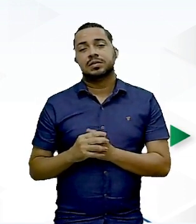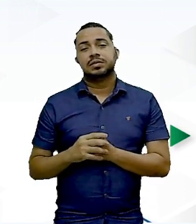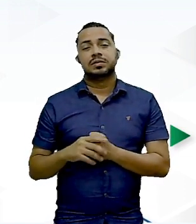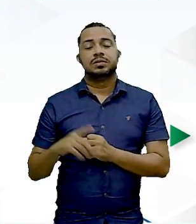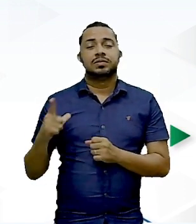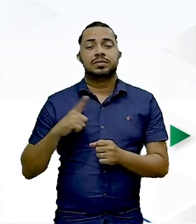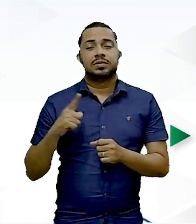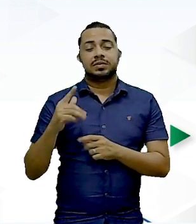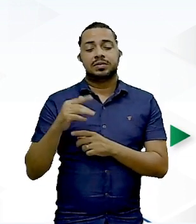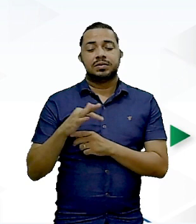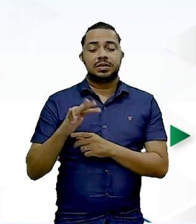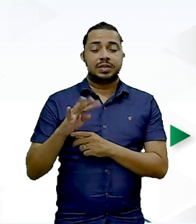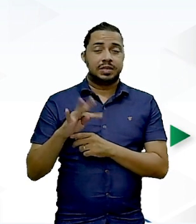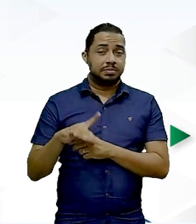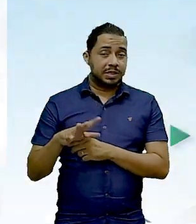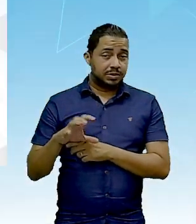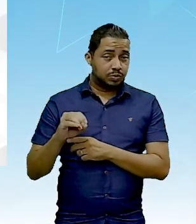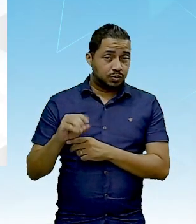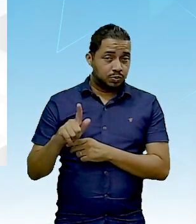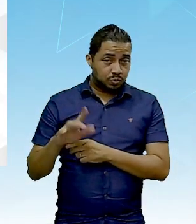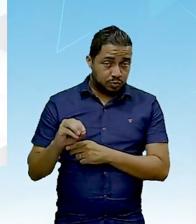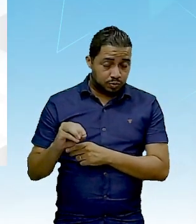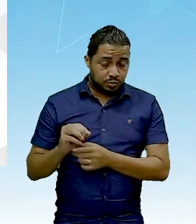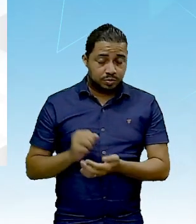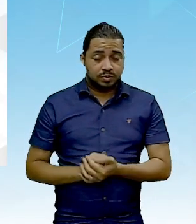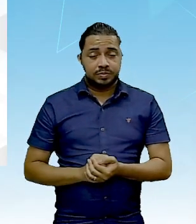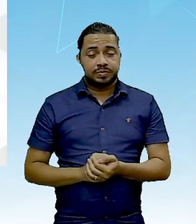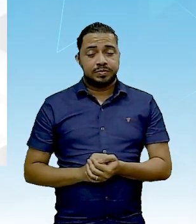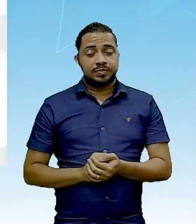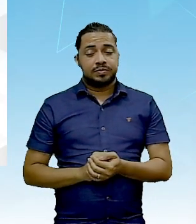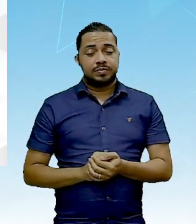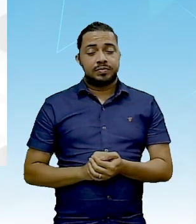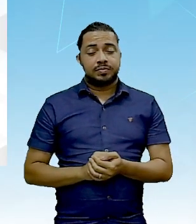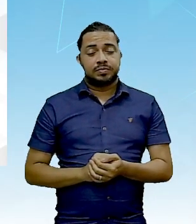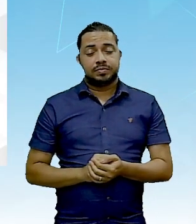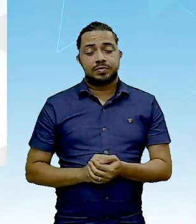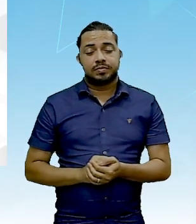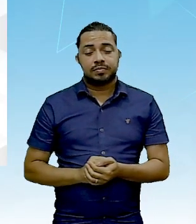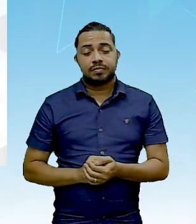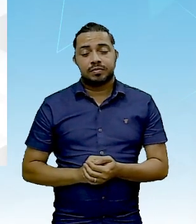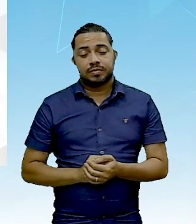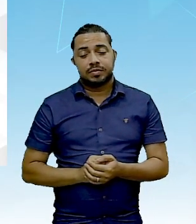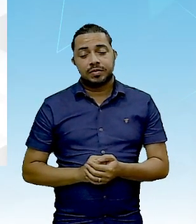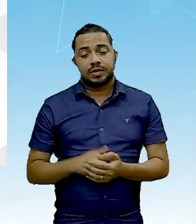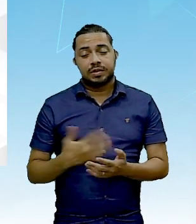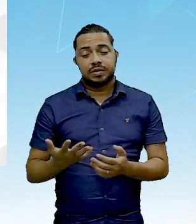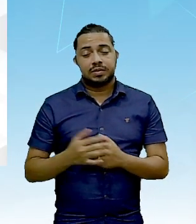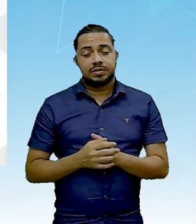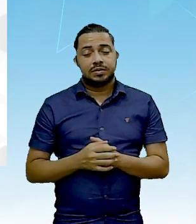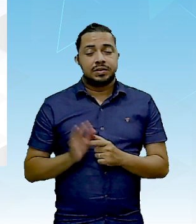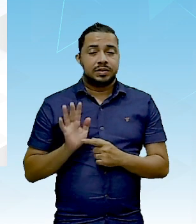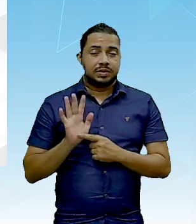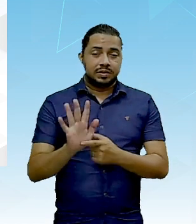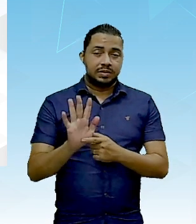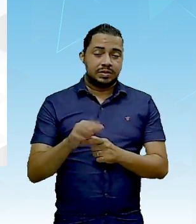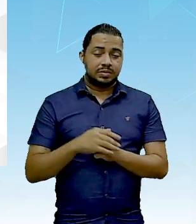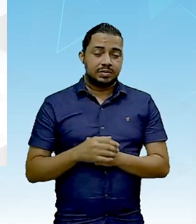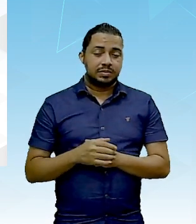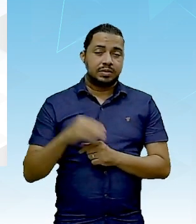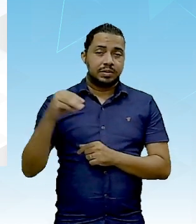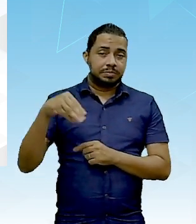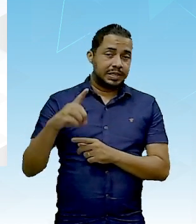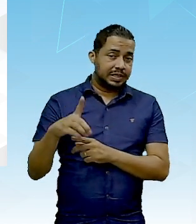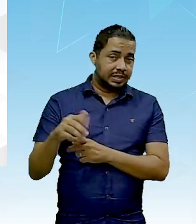foi o Flamengo, tá bom? Vamos lá, então. Que aí deu próximo, né? Ó, a indicativa. Tá vendo como a média